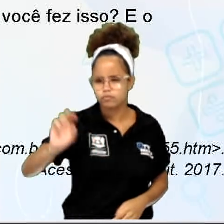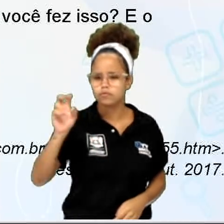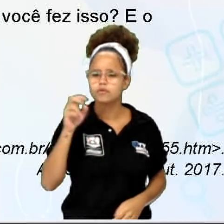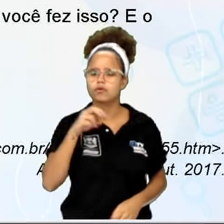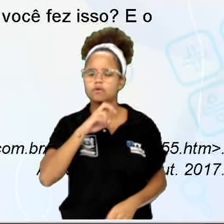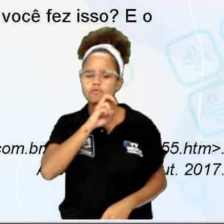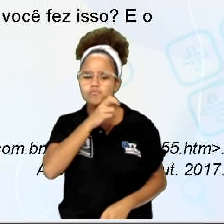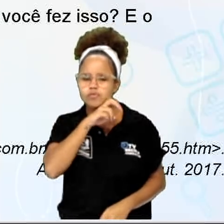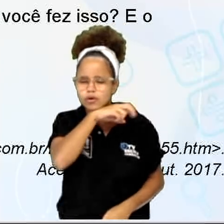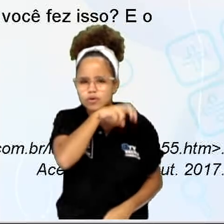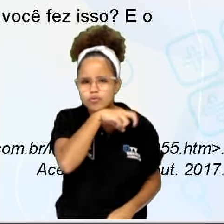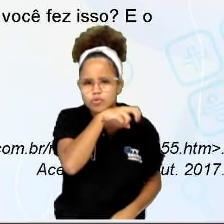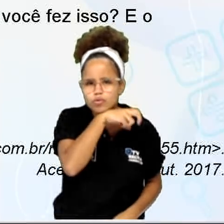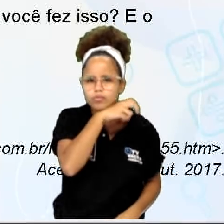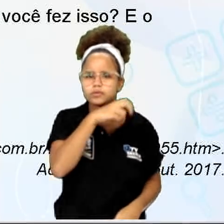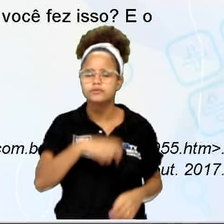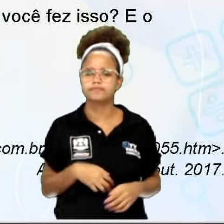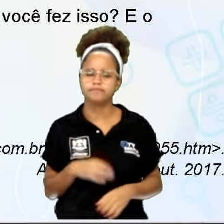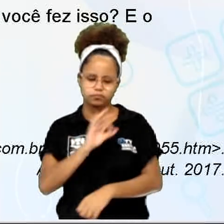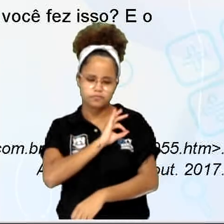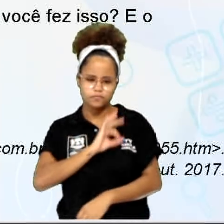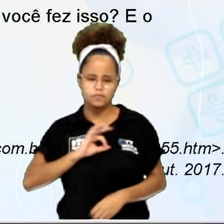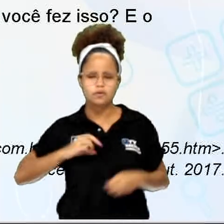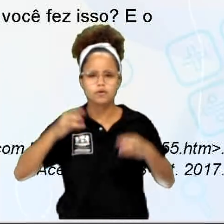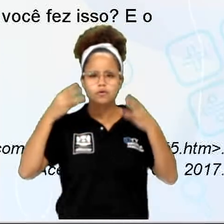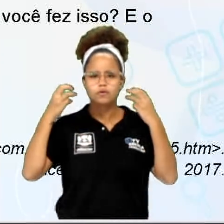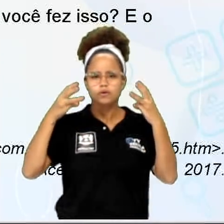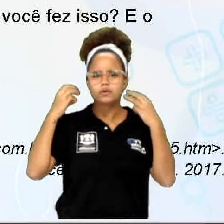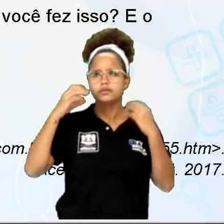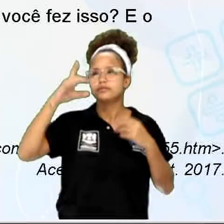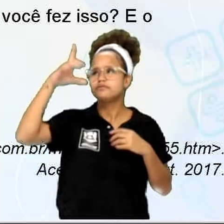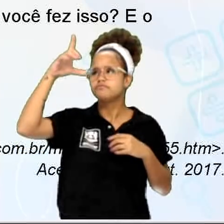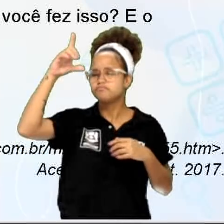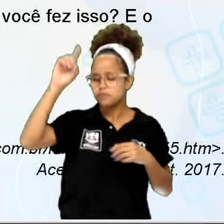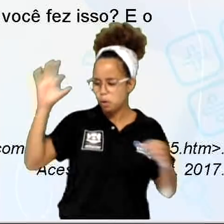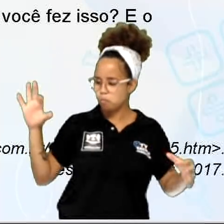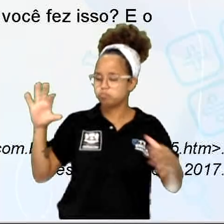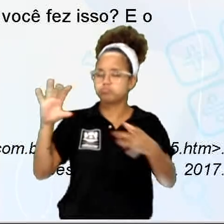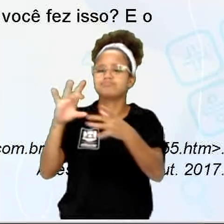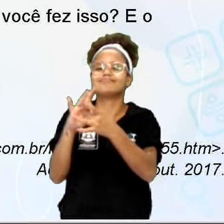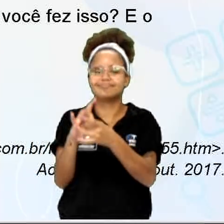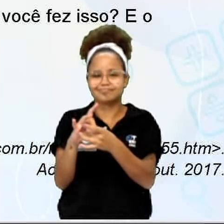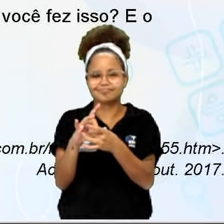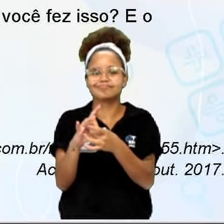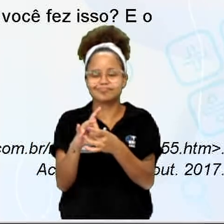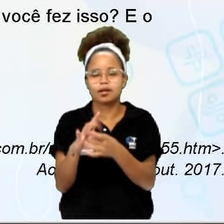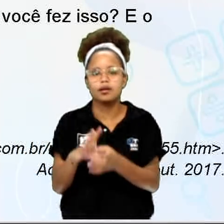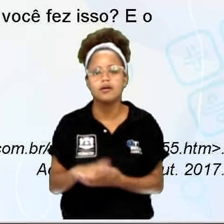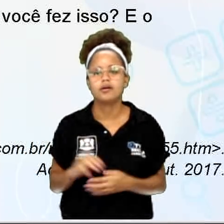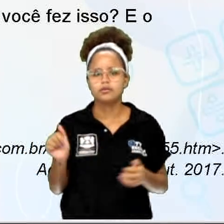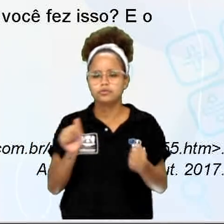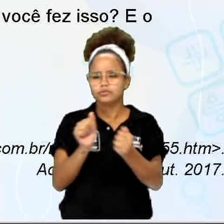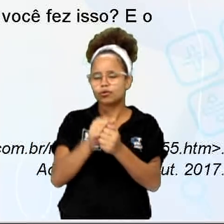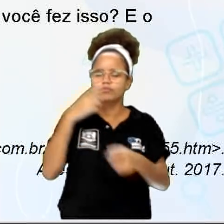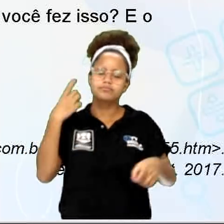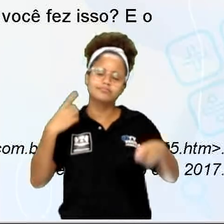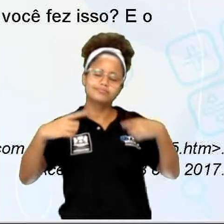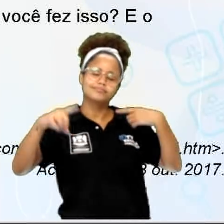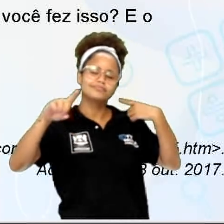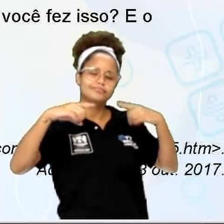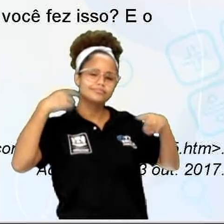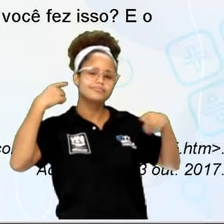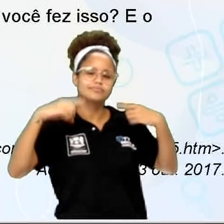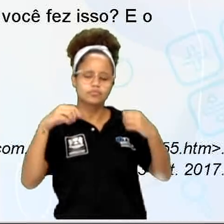cobras, onças, tudo quanto é animal de Deus ali reunido, envolvidos numa sinfonia improvisada no meio